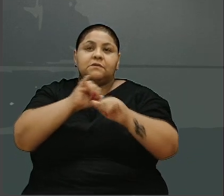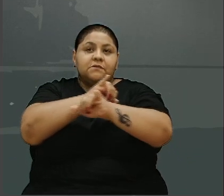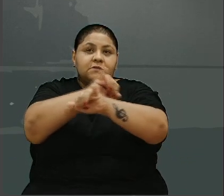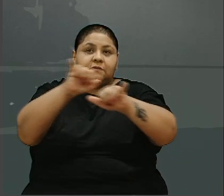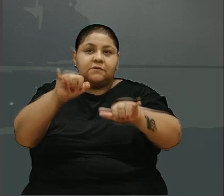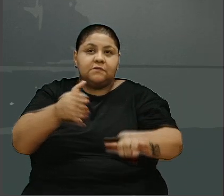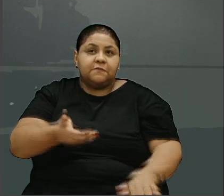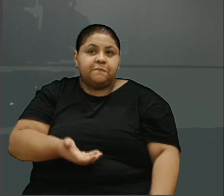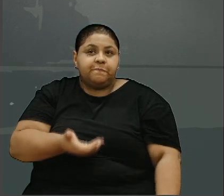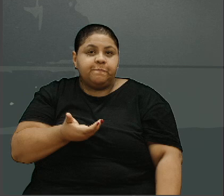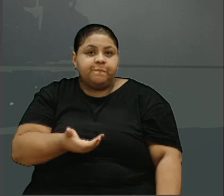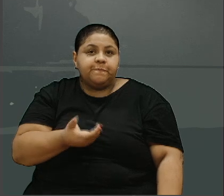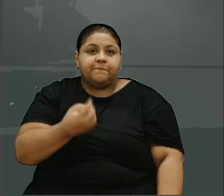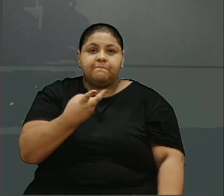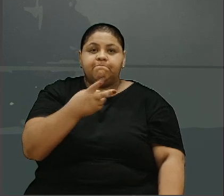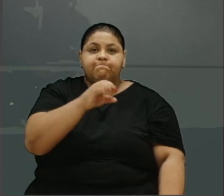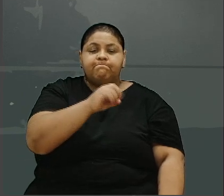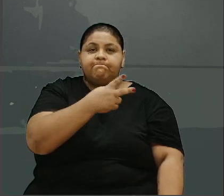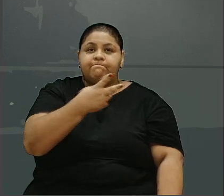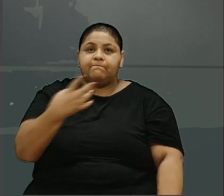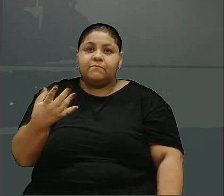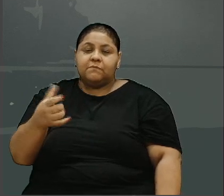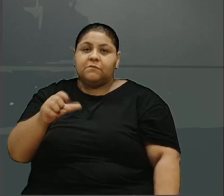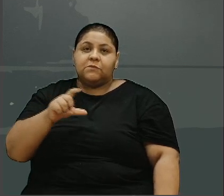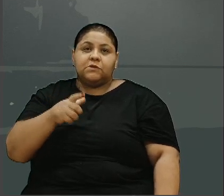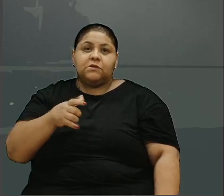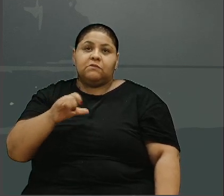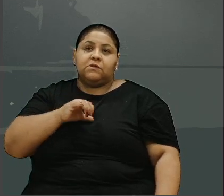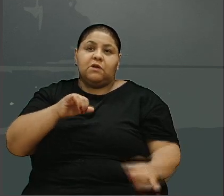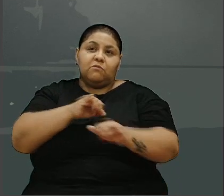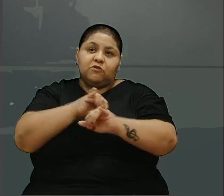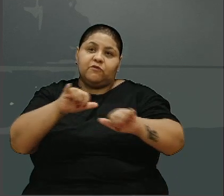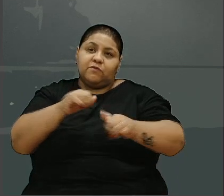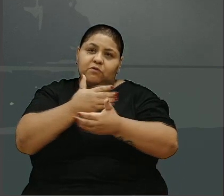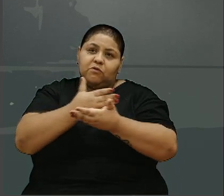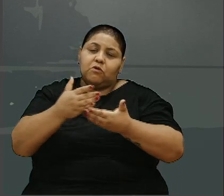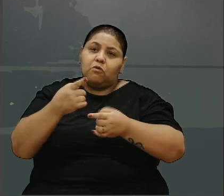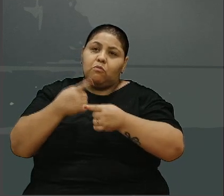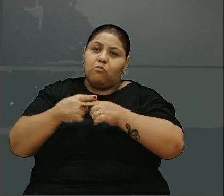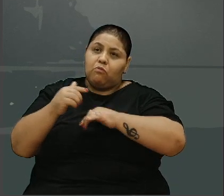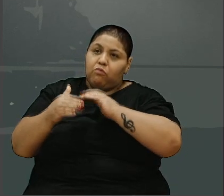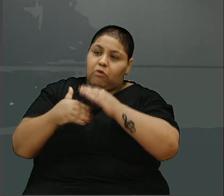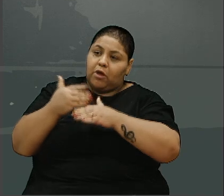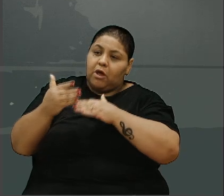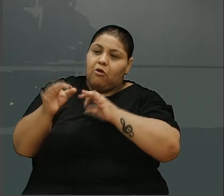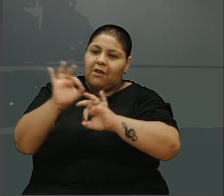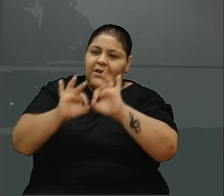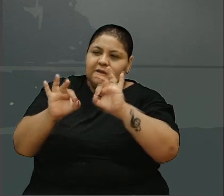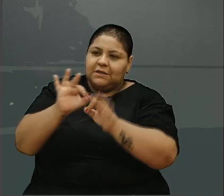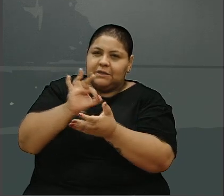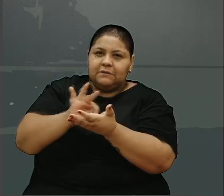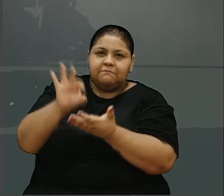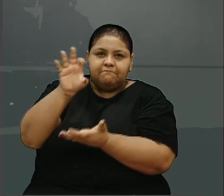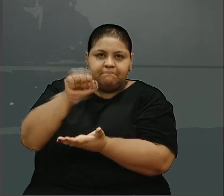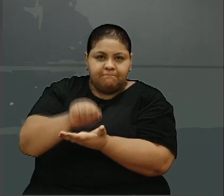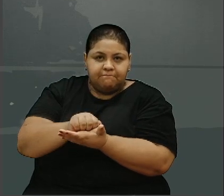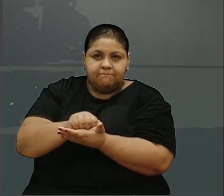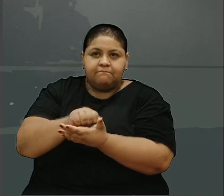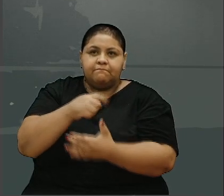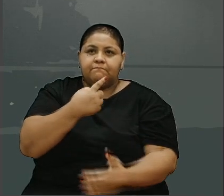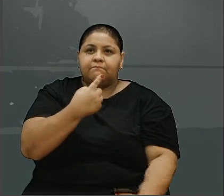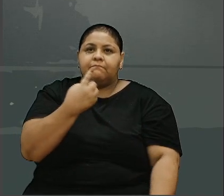dezembro de 2024, não temos os dados recentes, porque ainda estamos processando as matrículas.